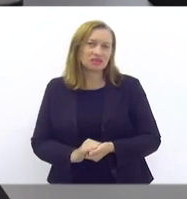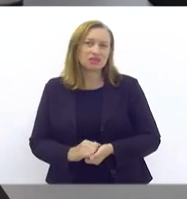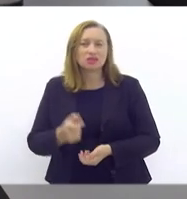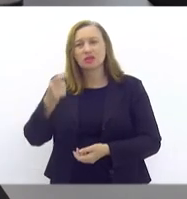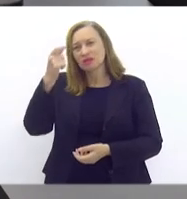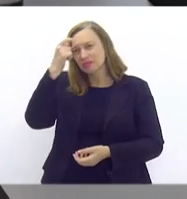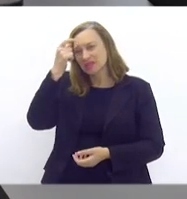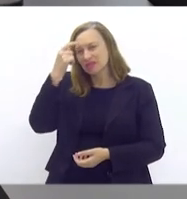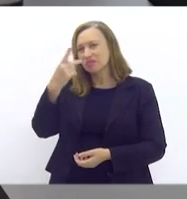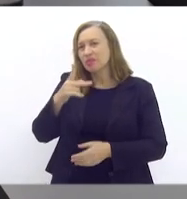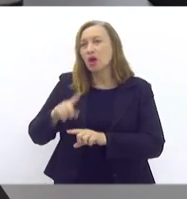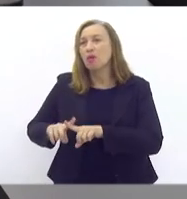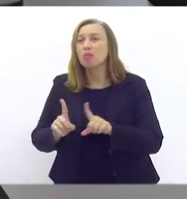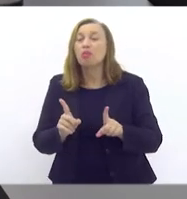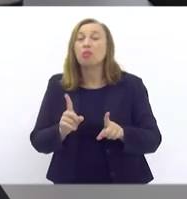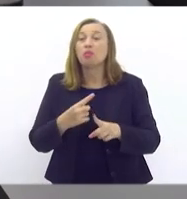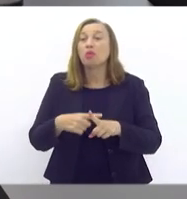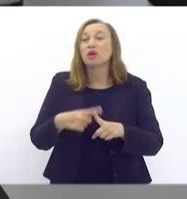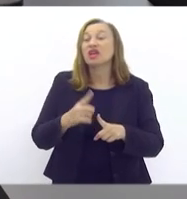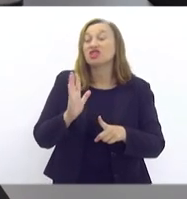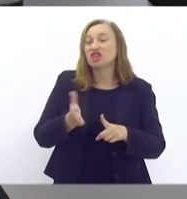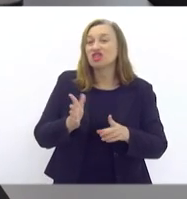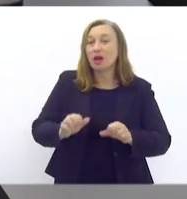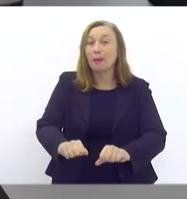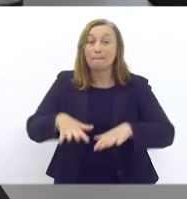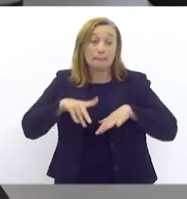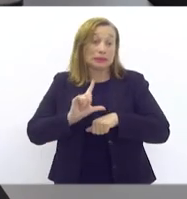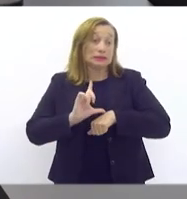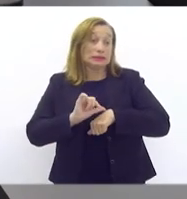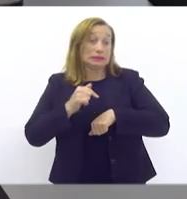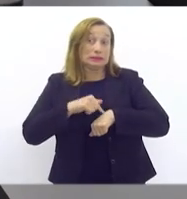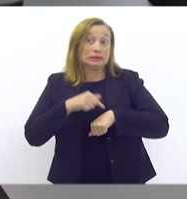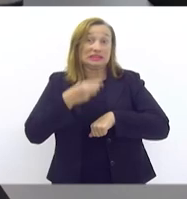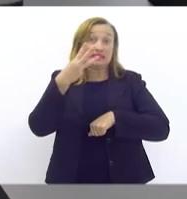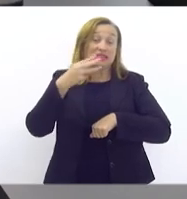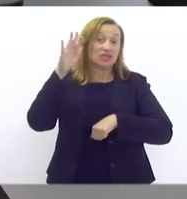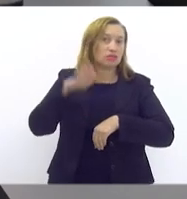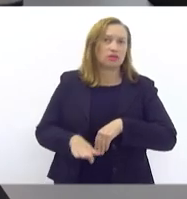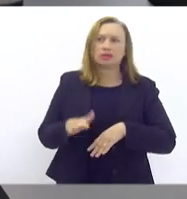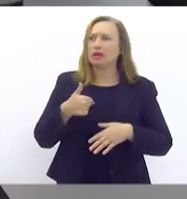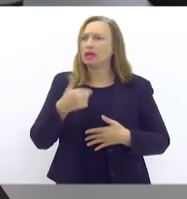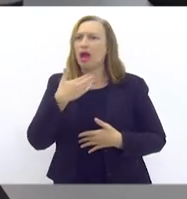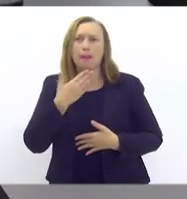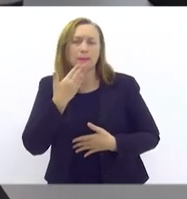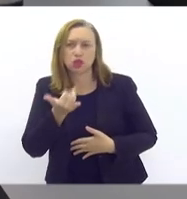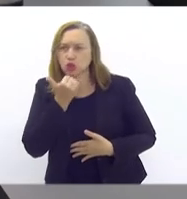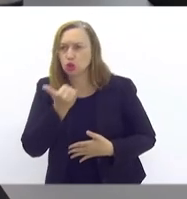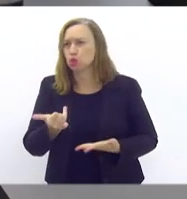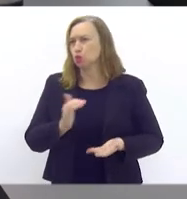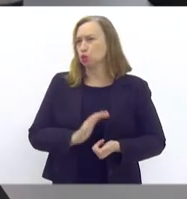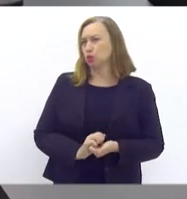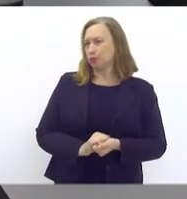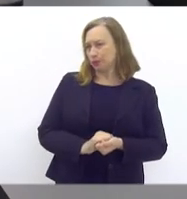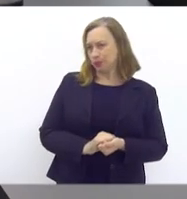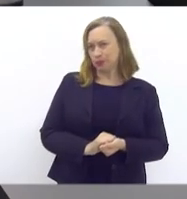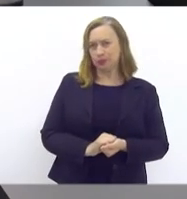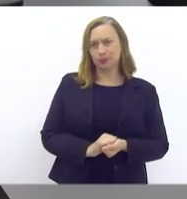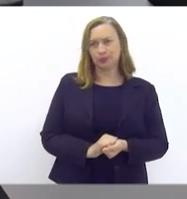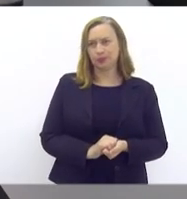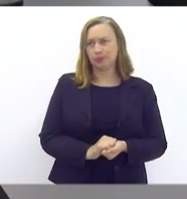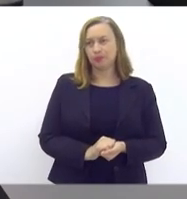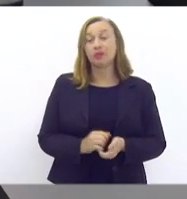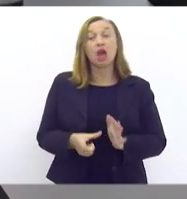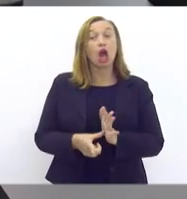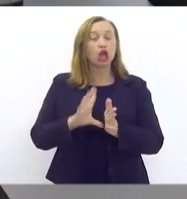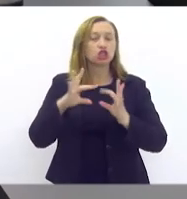raciocínio Porque já já a gente já tem plenário a vai dar 3 horas da tarde me perdoe por queria